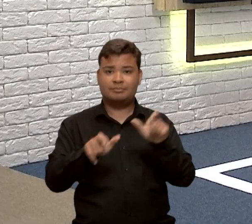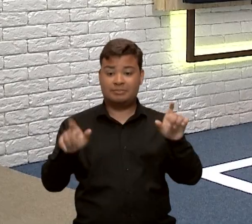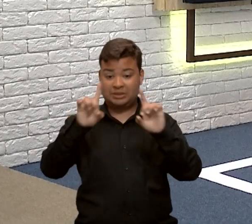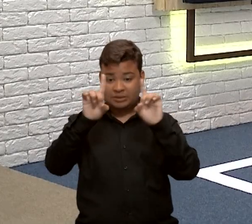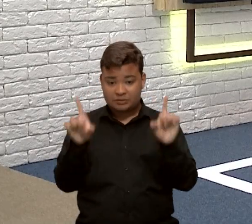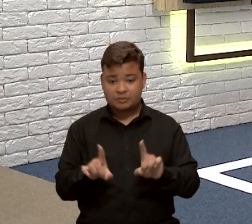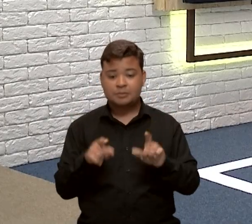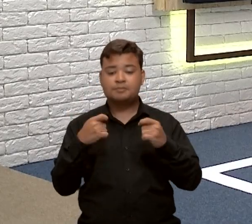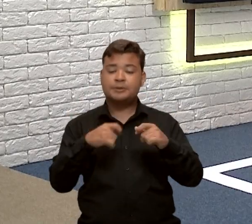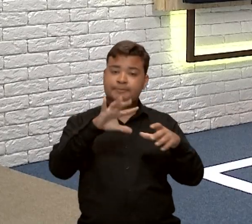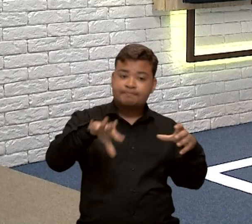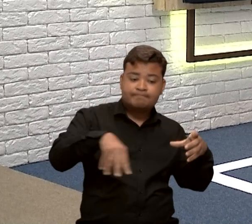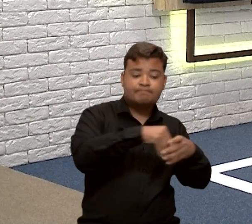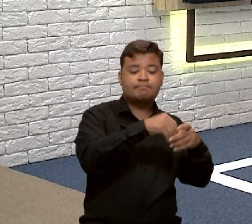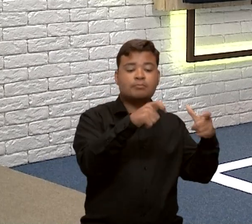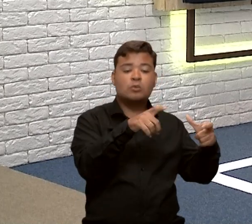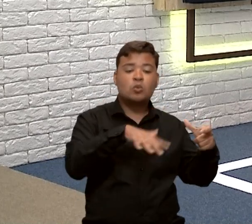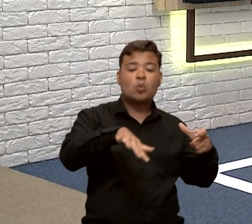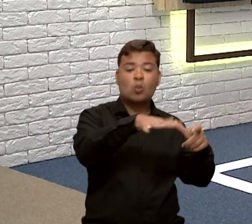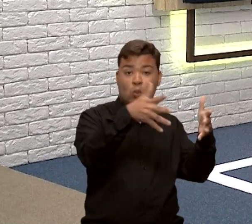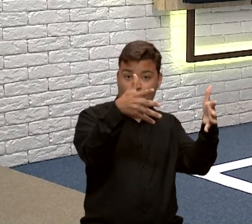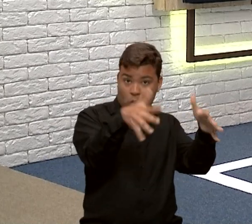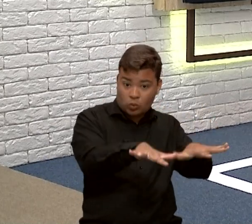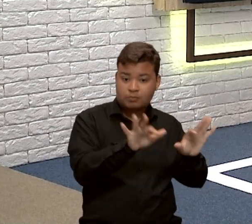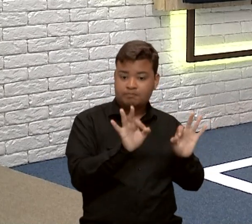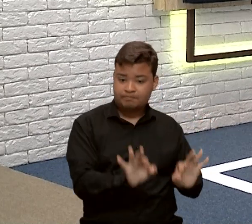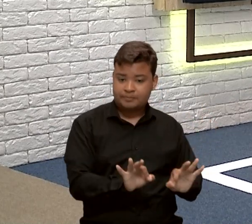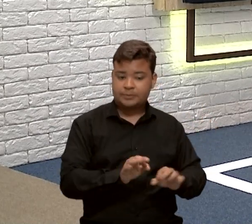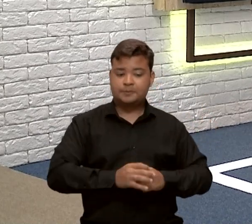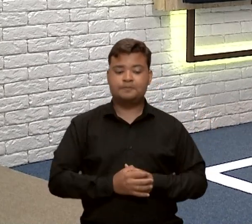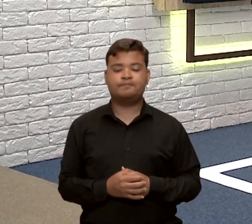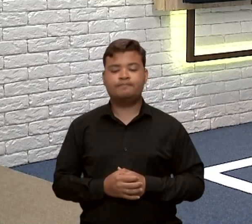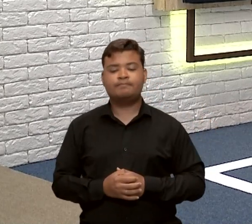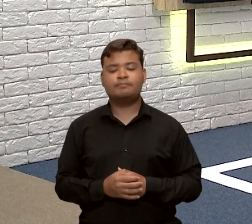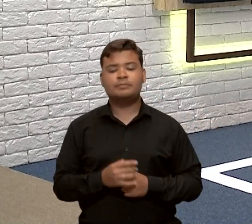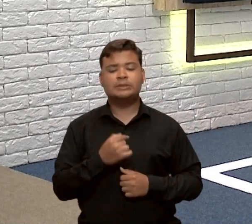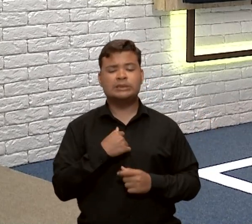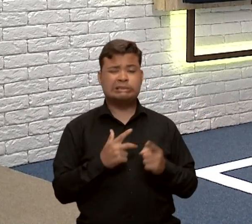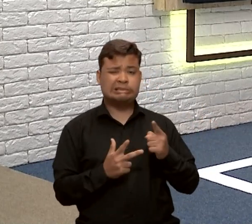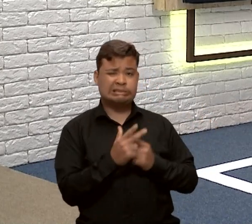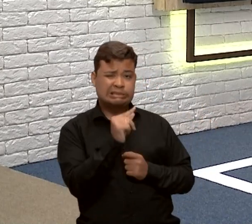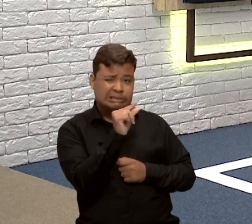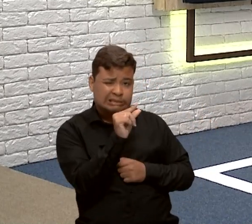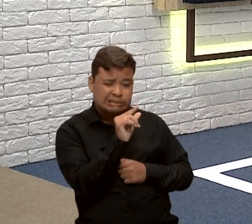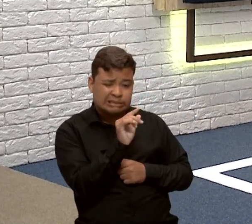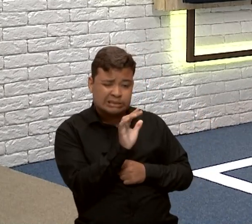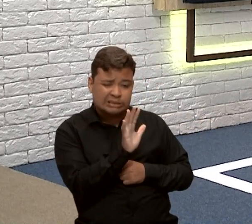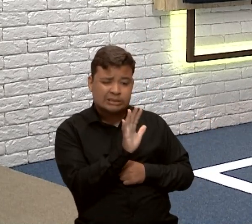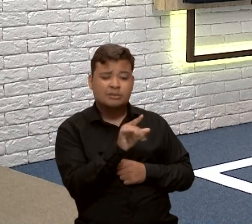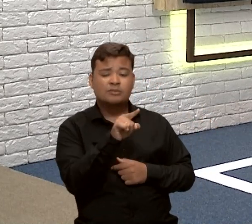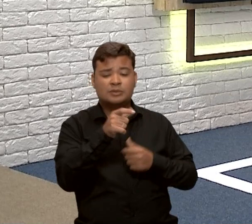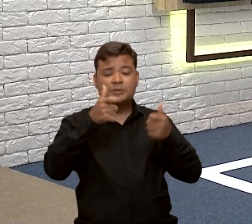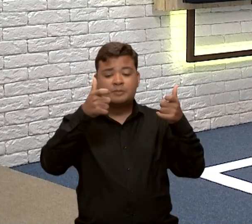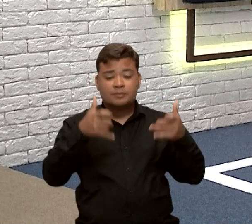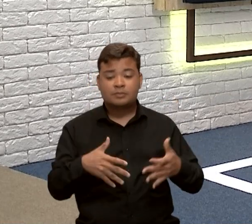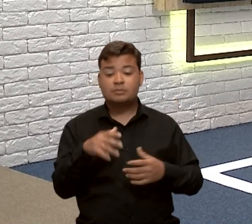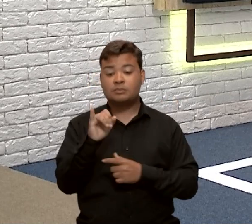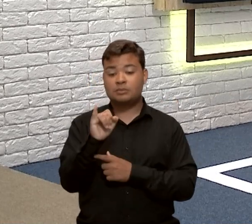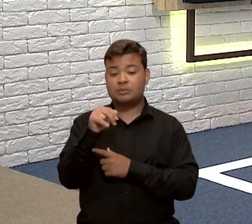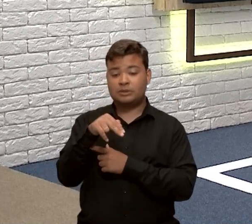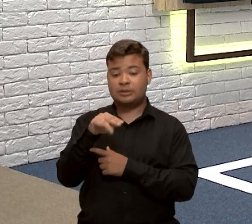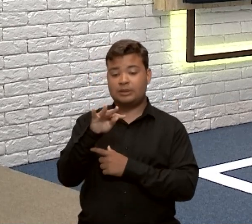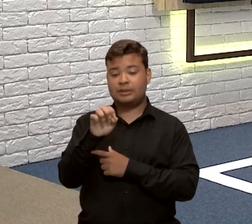estar em espaços inclusivos. Vou te interromper só um pouquinho, porque eu quero falar sobre esse assunto que você colocou da integração